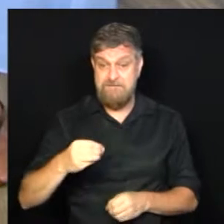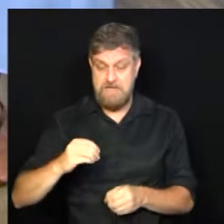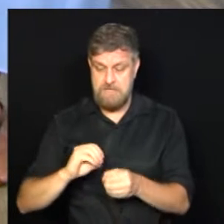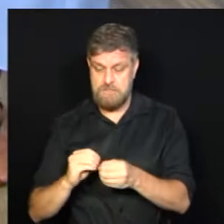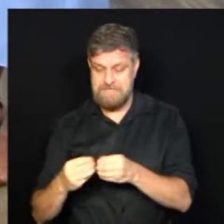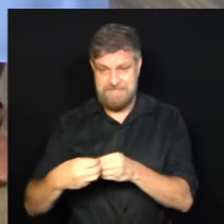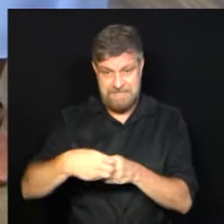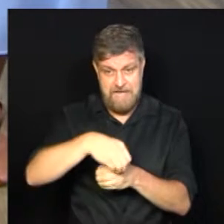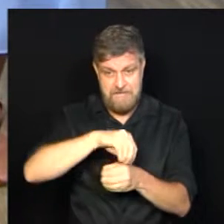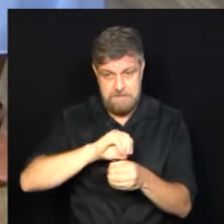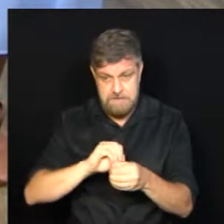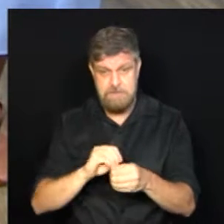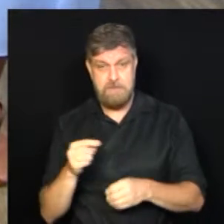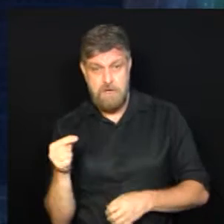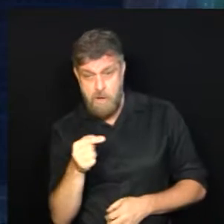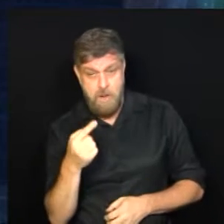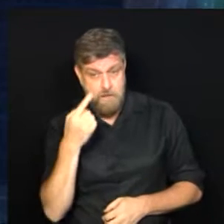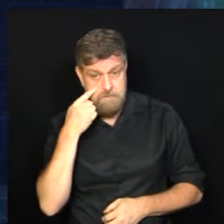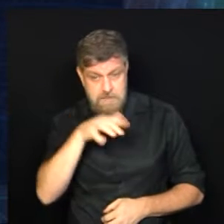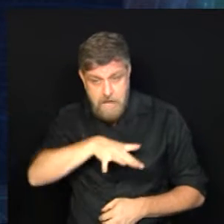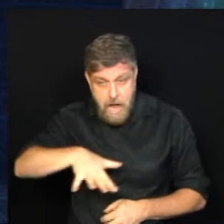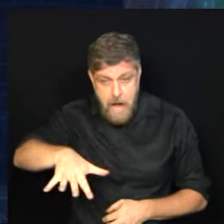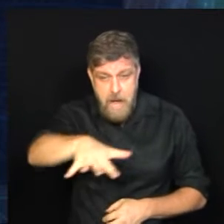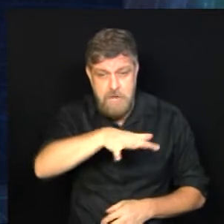Nós temos aqui na nossa região